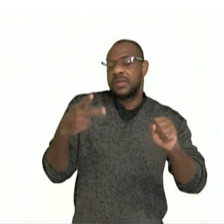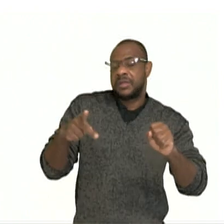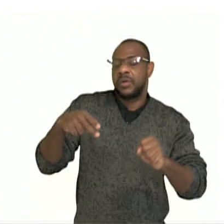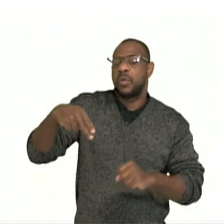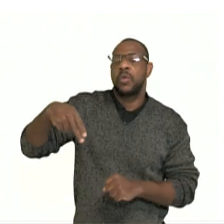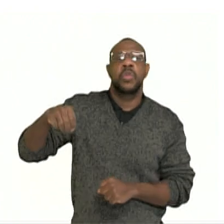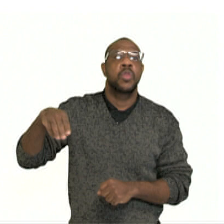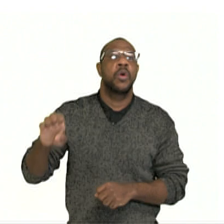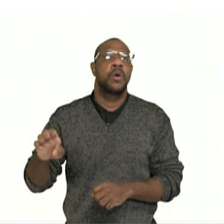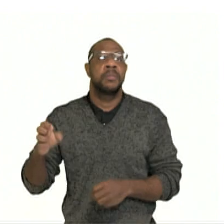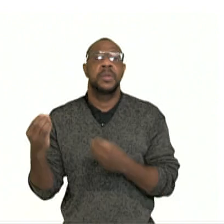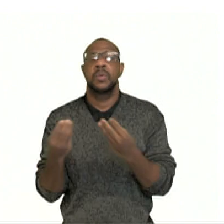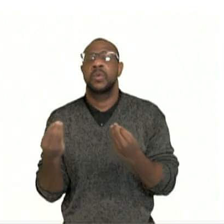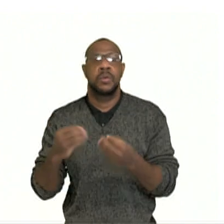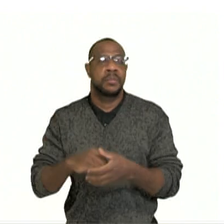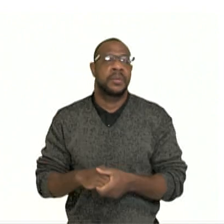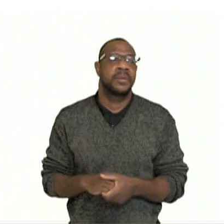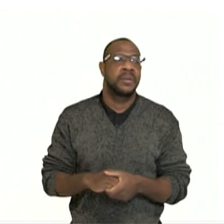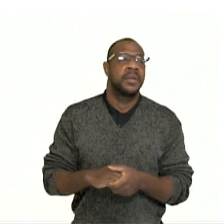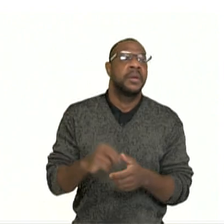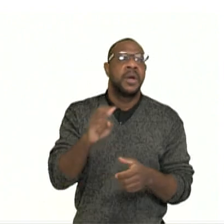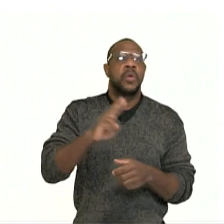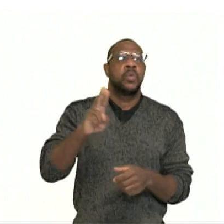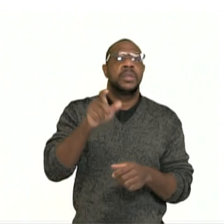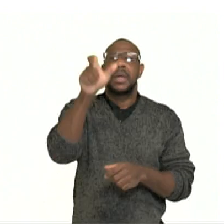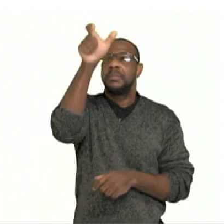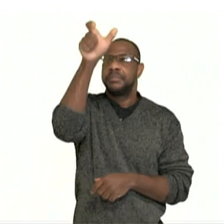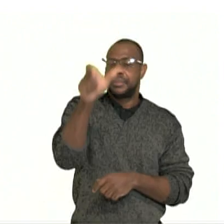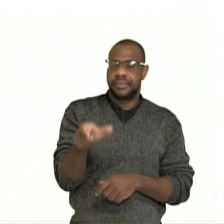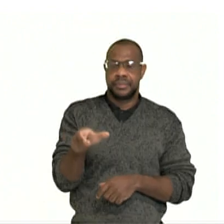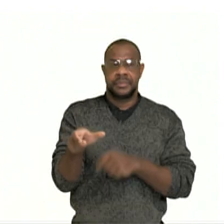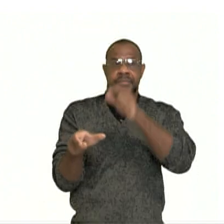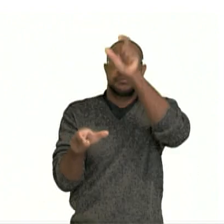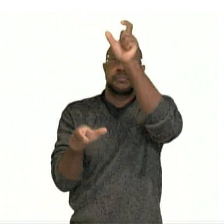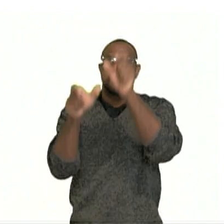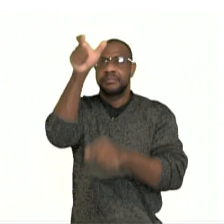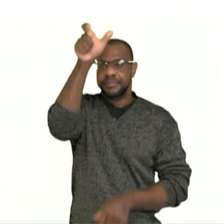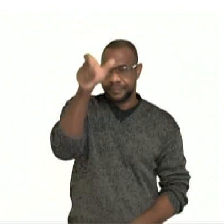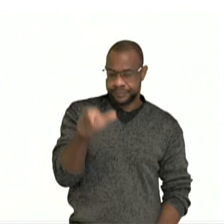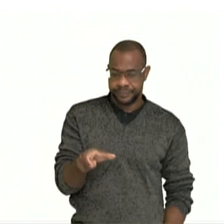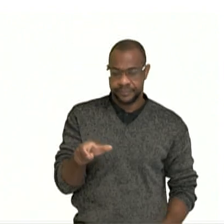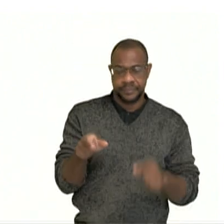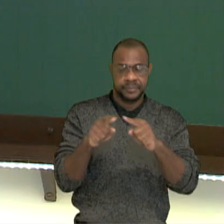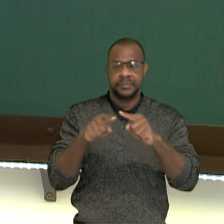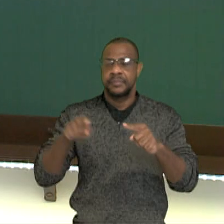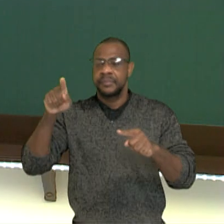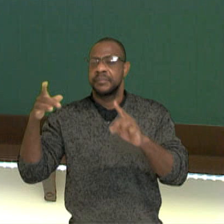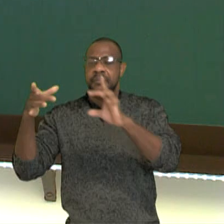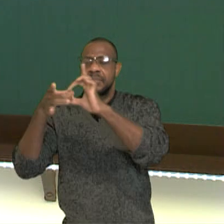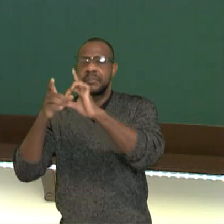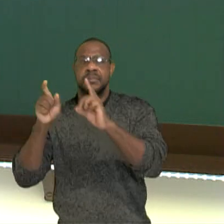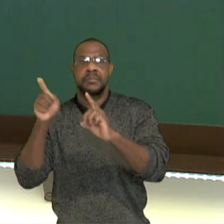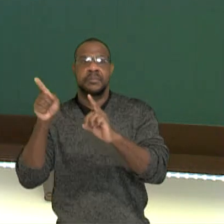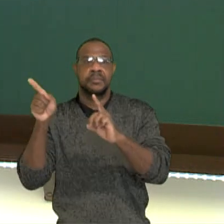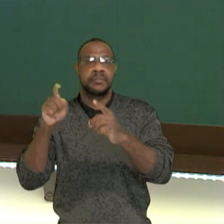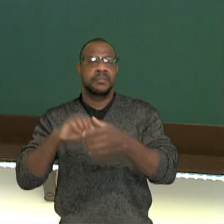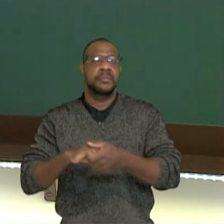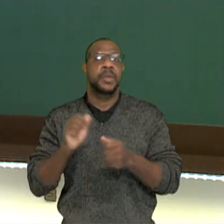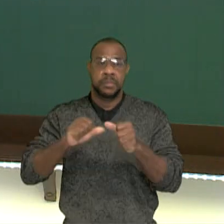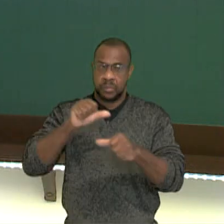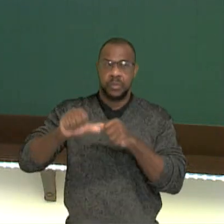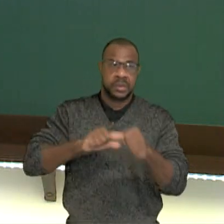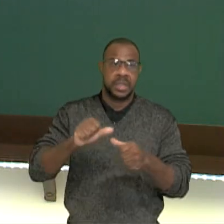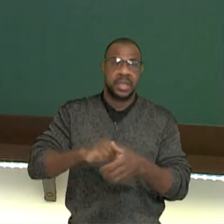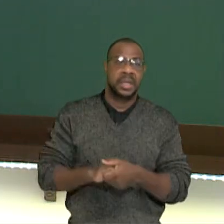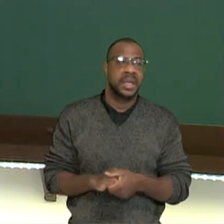nome? What's his name? What's her name? Né? E nós temos, podemos também modificar a frase.